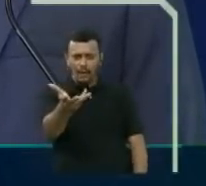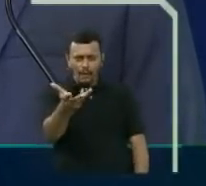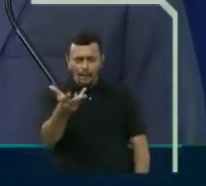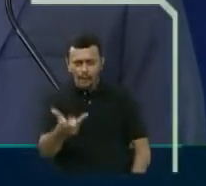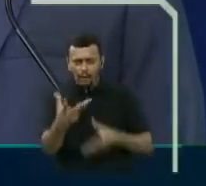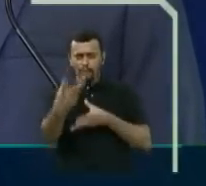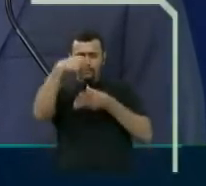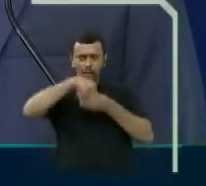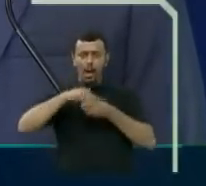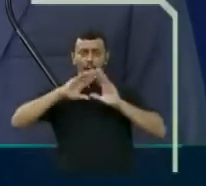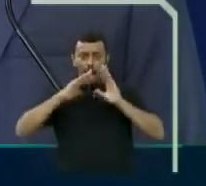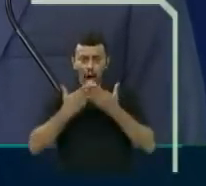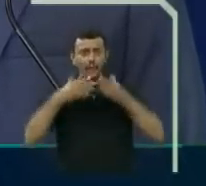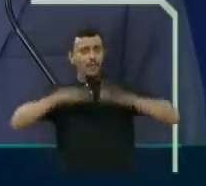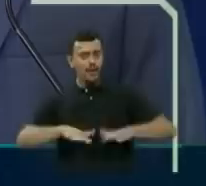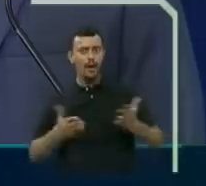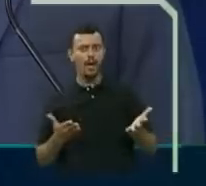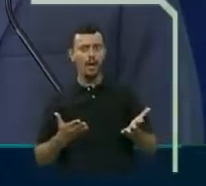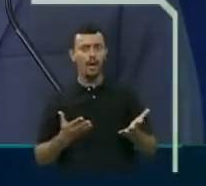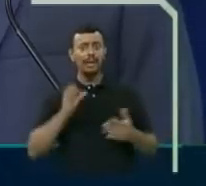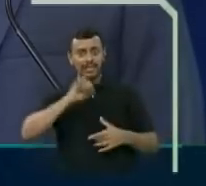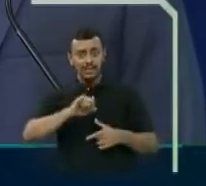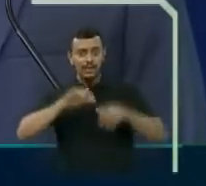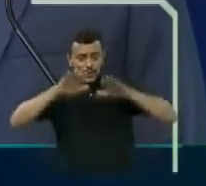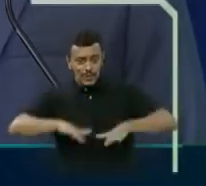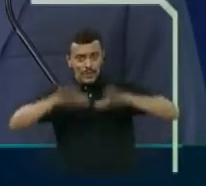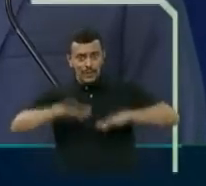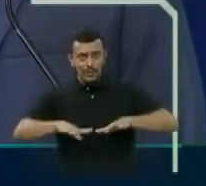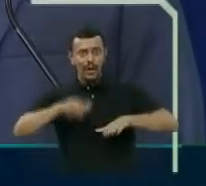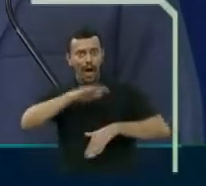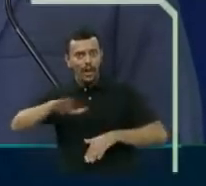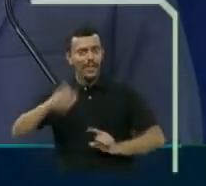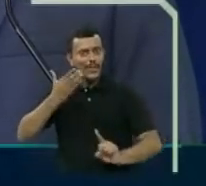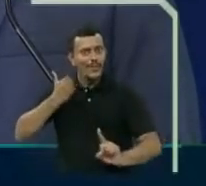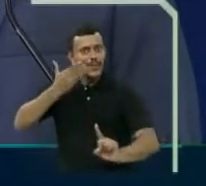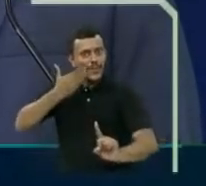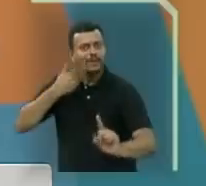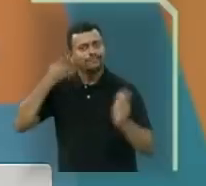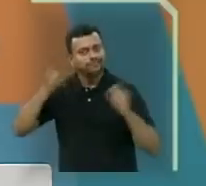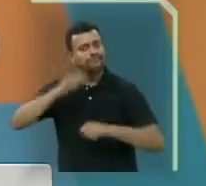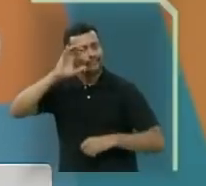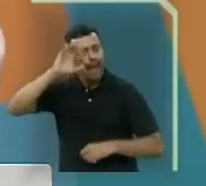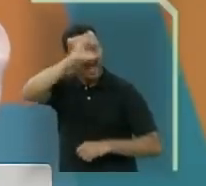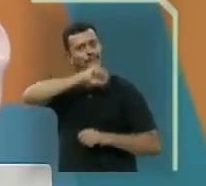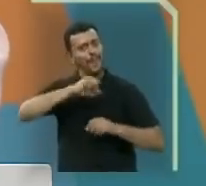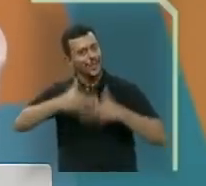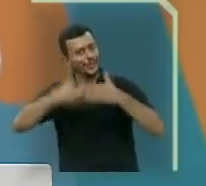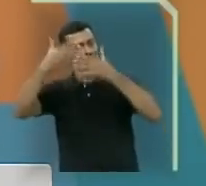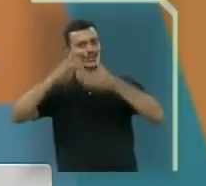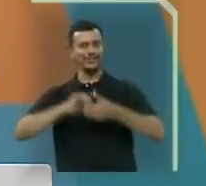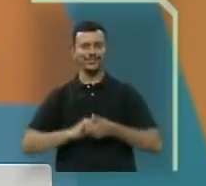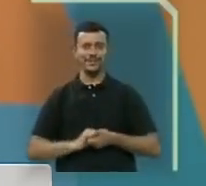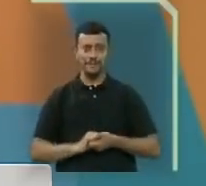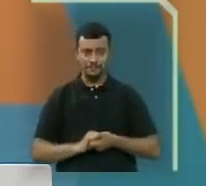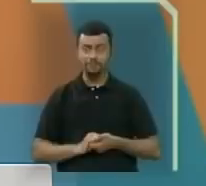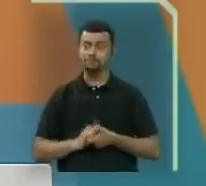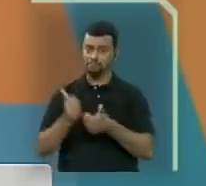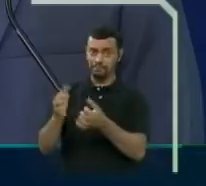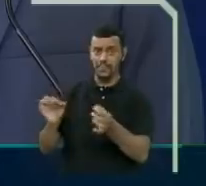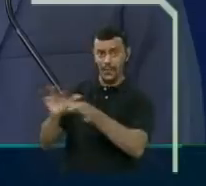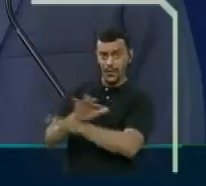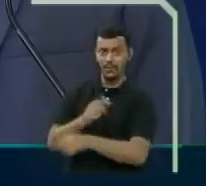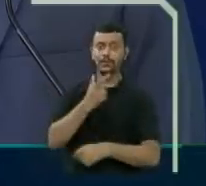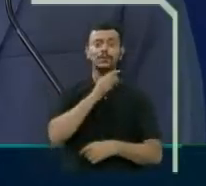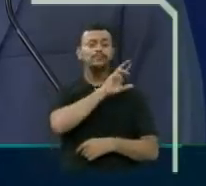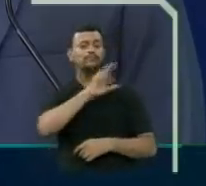ficar no equipamento escolar, pois quanto mais lá ele permanece, mais ele aprende. Concluindo a tréplica, professora